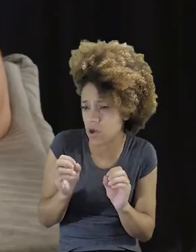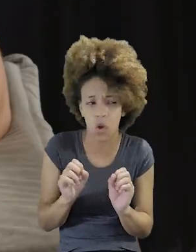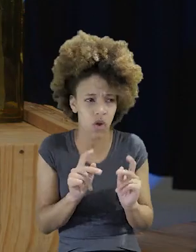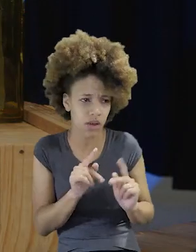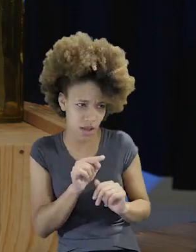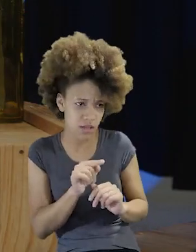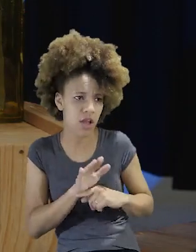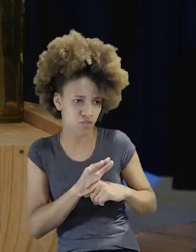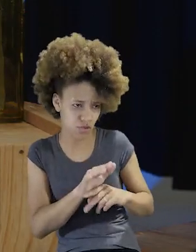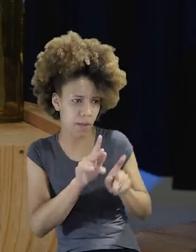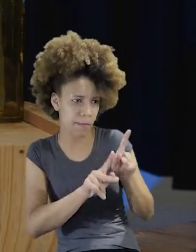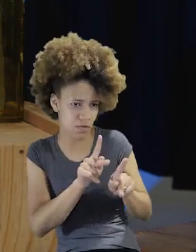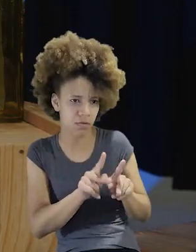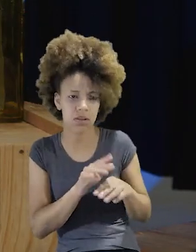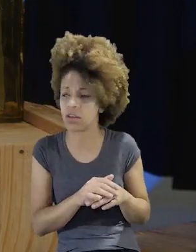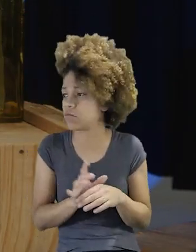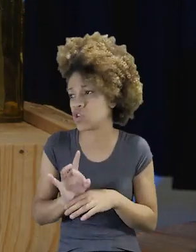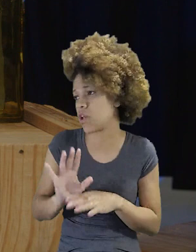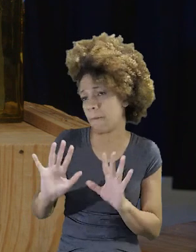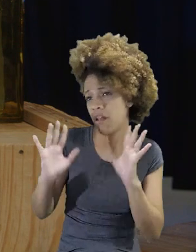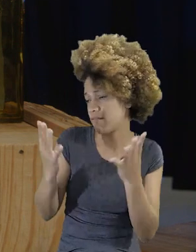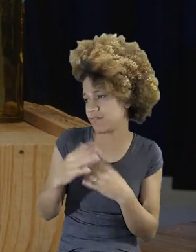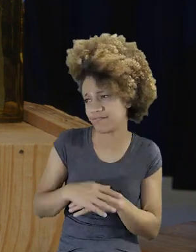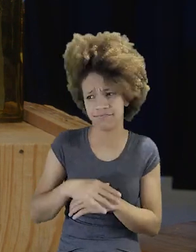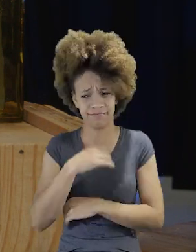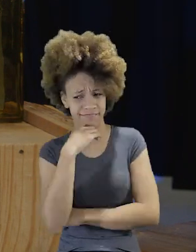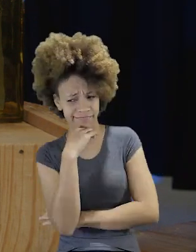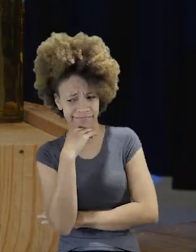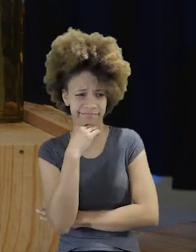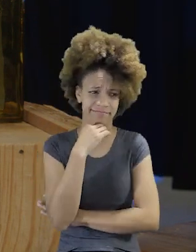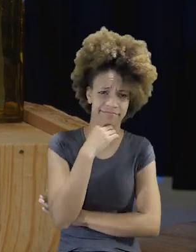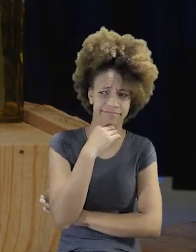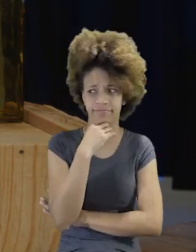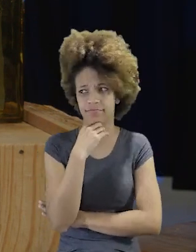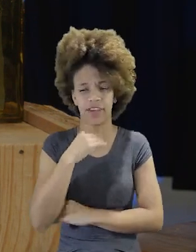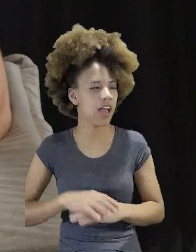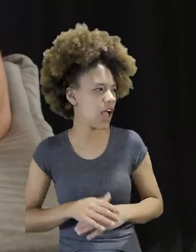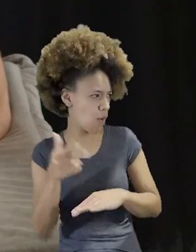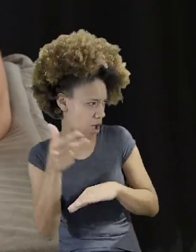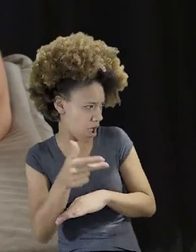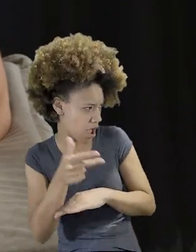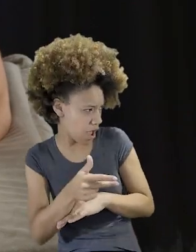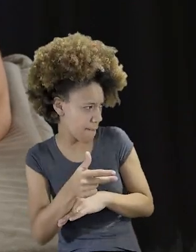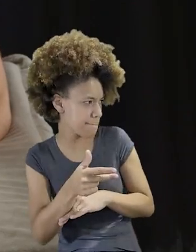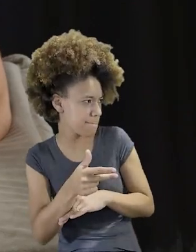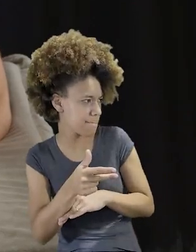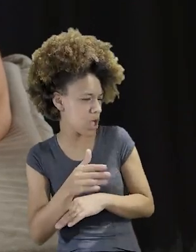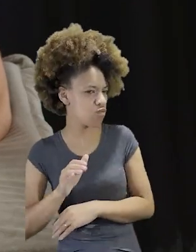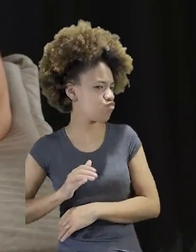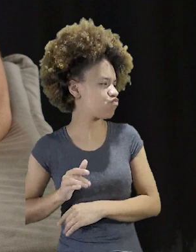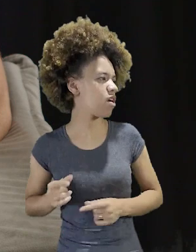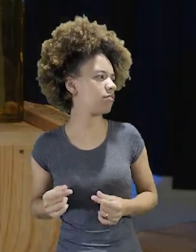uma linha que se fala OK Esse cara é pelo povo e ele tá ali só pela fé esse negócio cara meu esse cara tá só representação